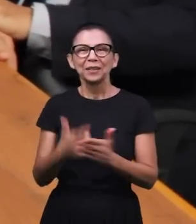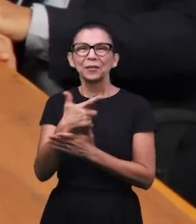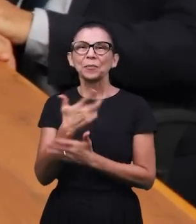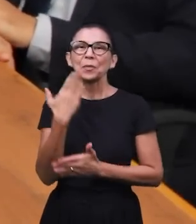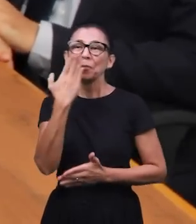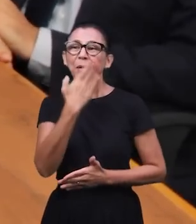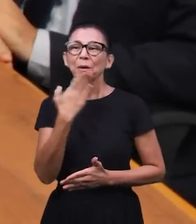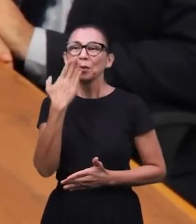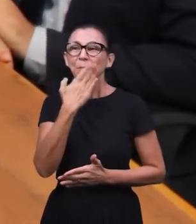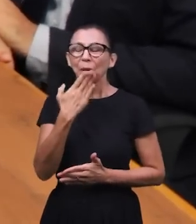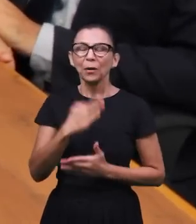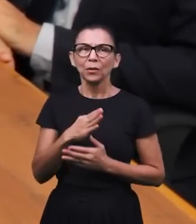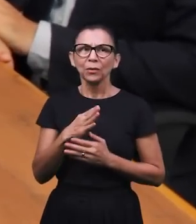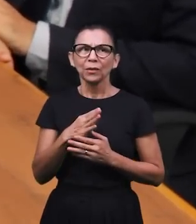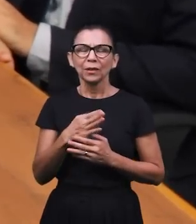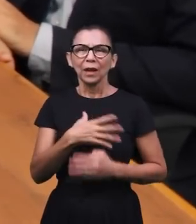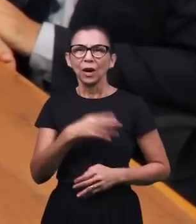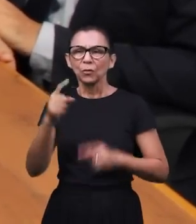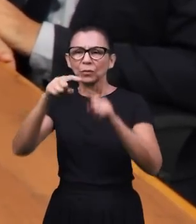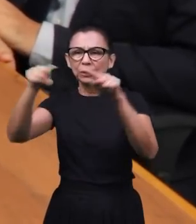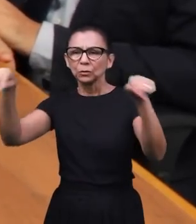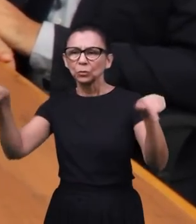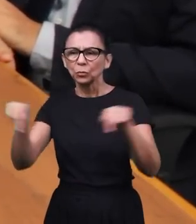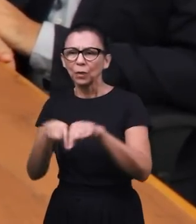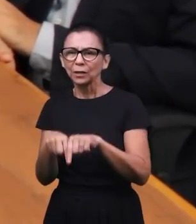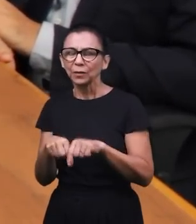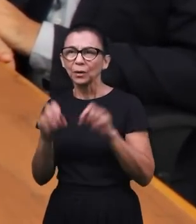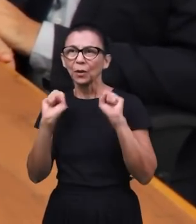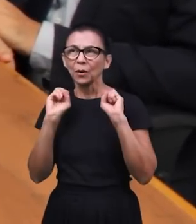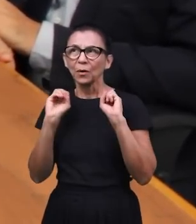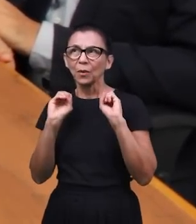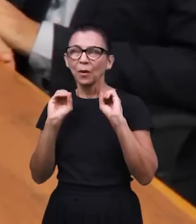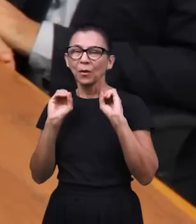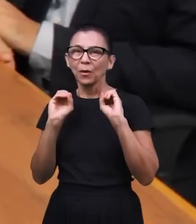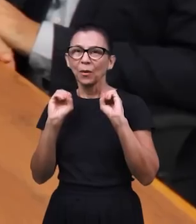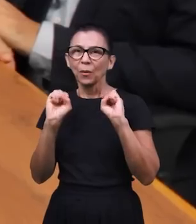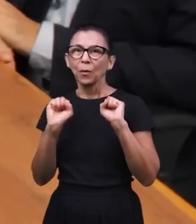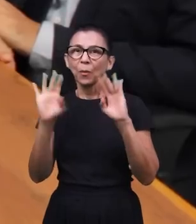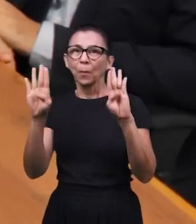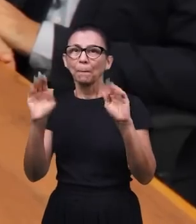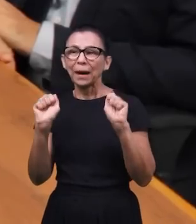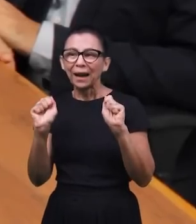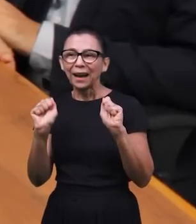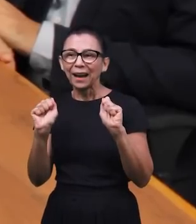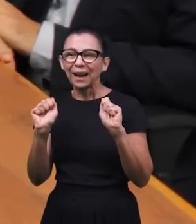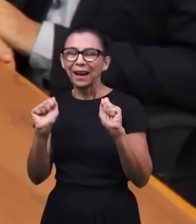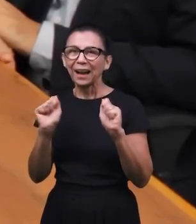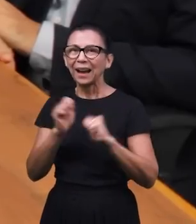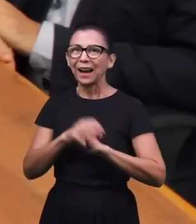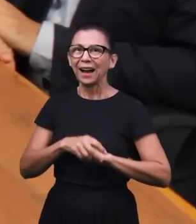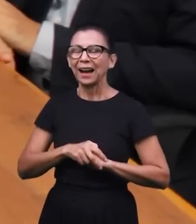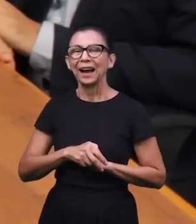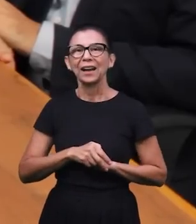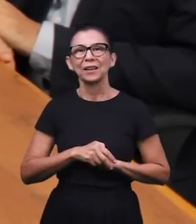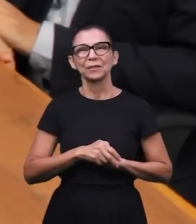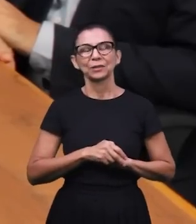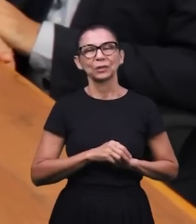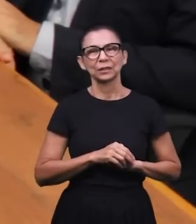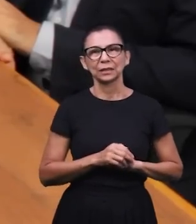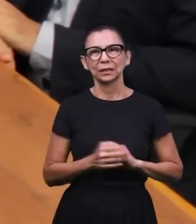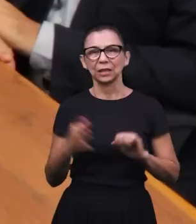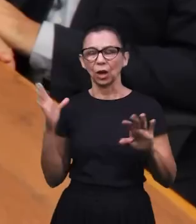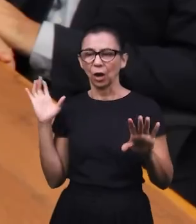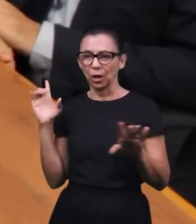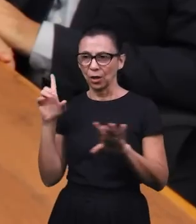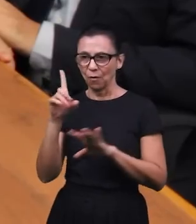Aí eu sei o seguinte, que aconteceu, quando o pai chegou para ele, foi no quarto com ele e entregou o bolo. Estou entregando o bolo para o melhor filho do mundo. Ele